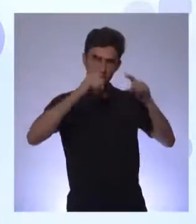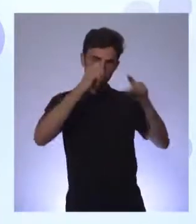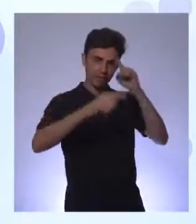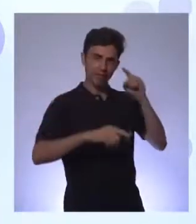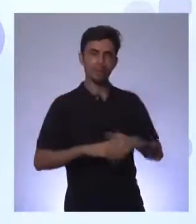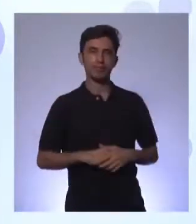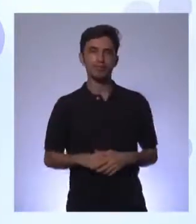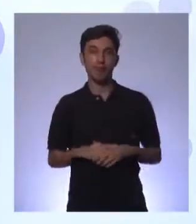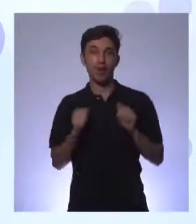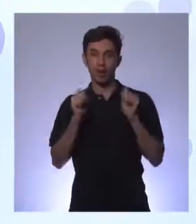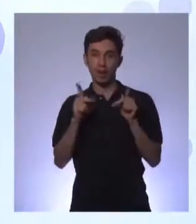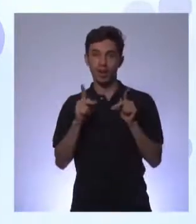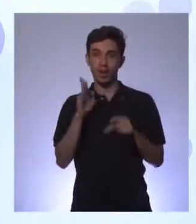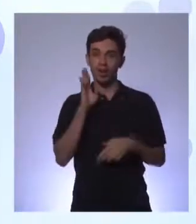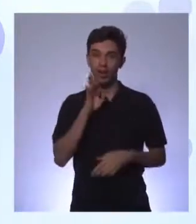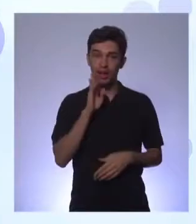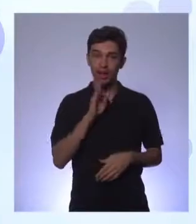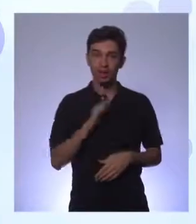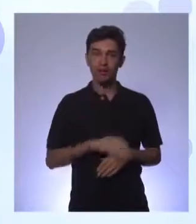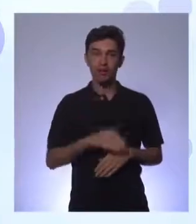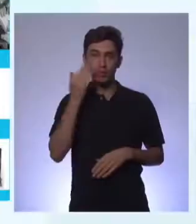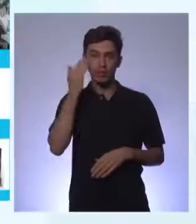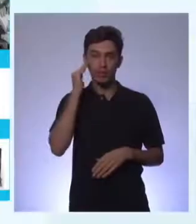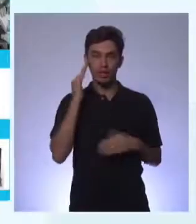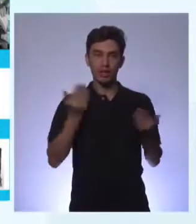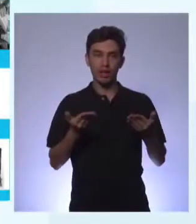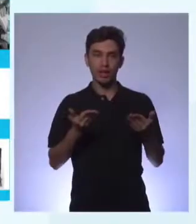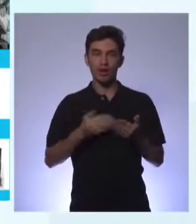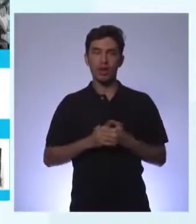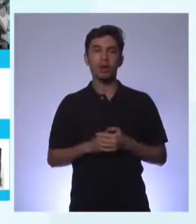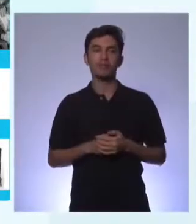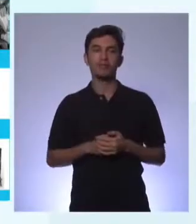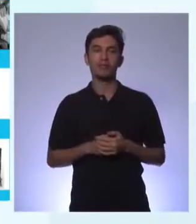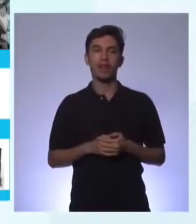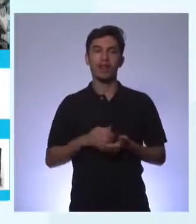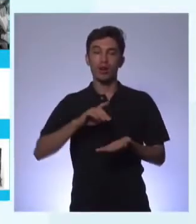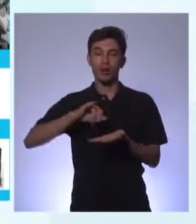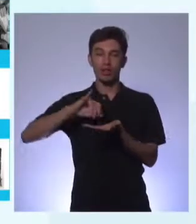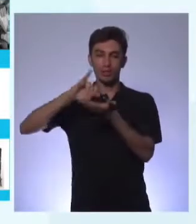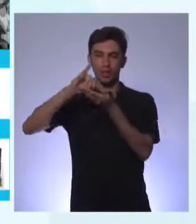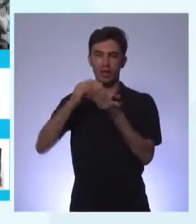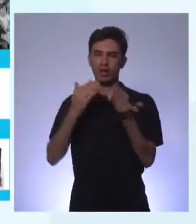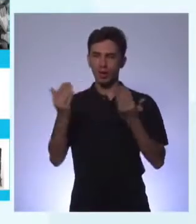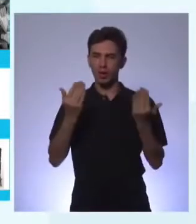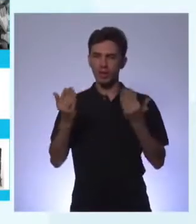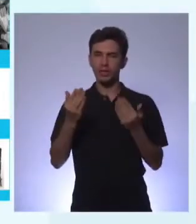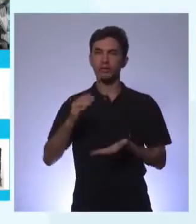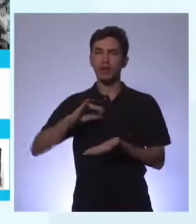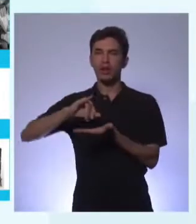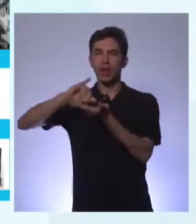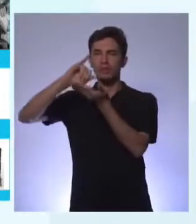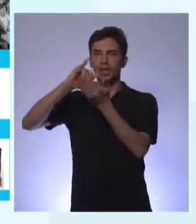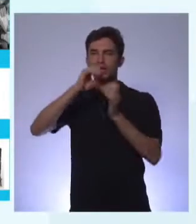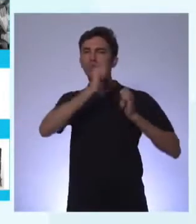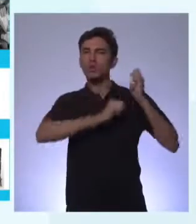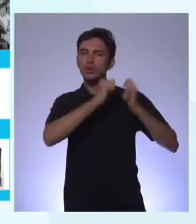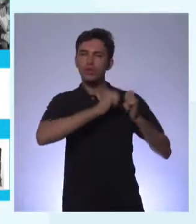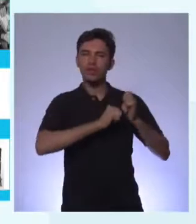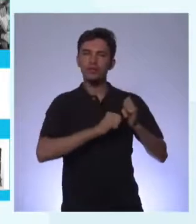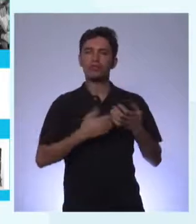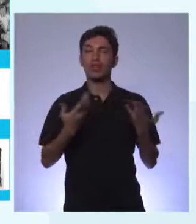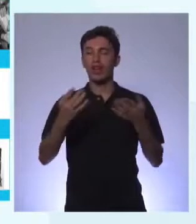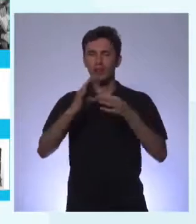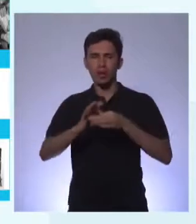Vamos entender aí essa relação com o capitalismo industrial? Na tela. Capitalismo industrial,